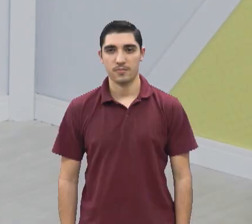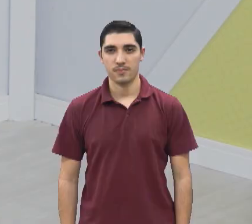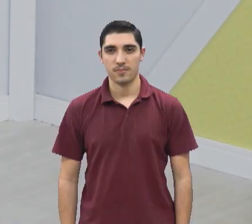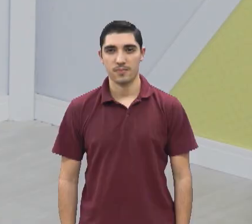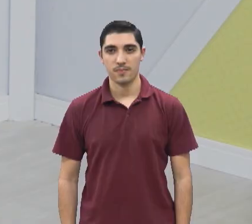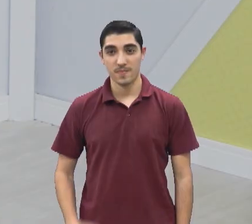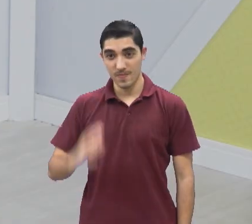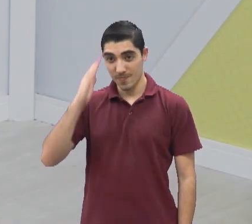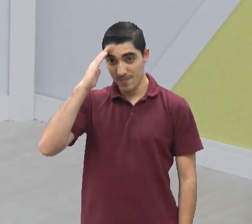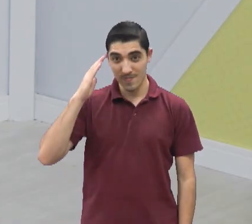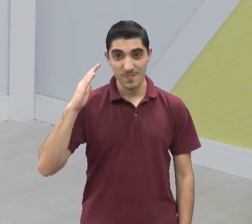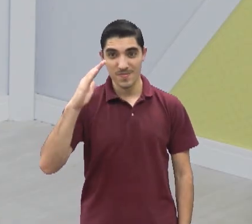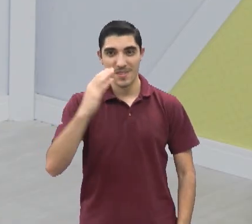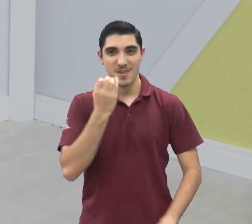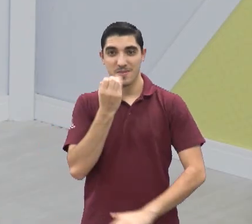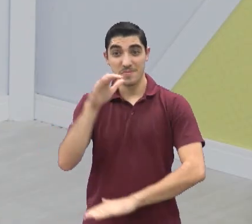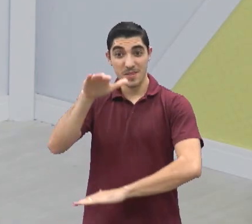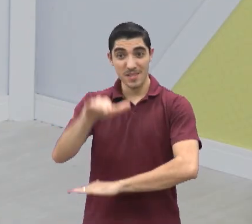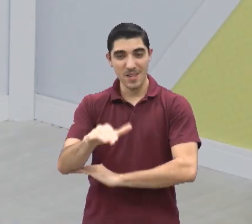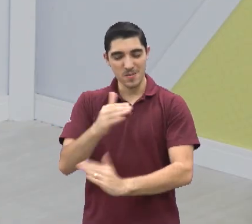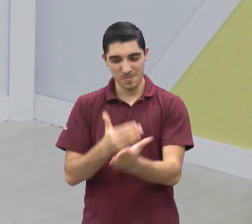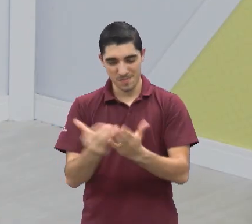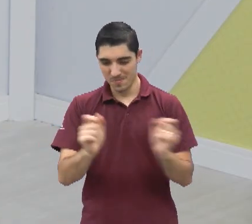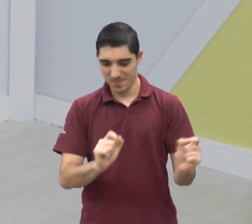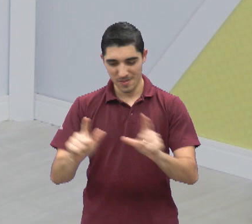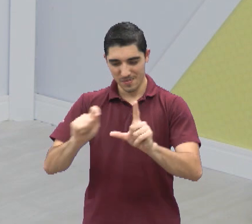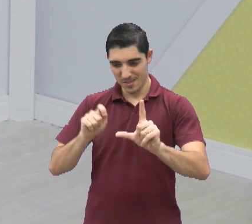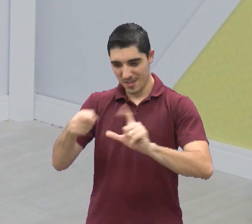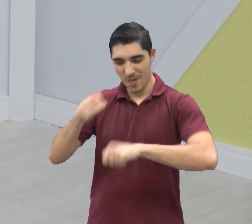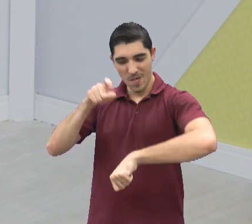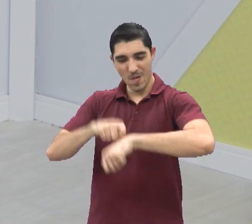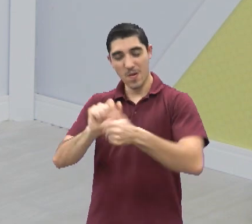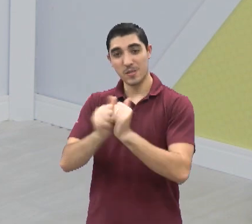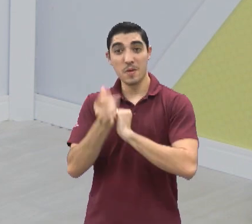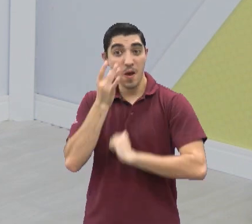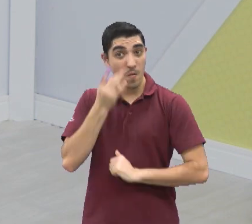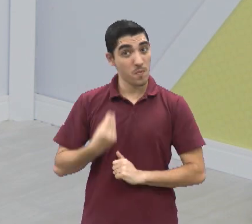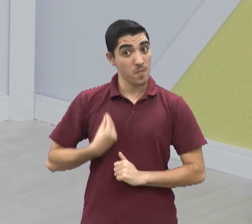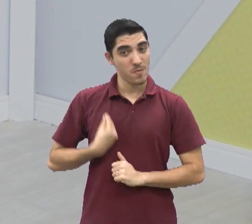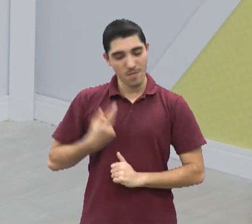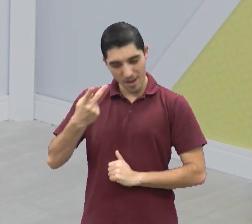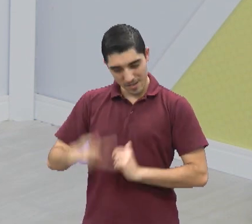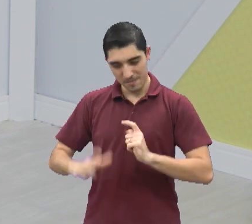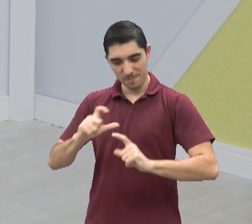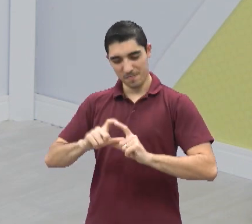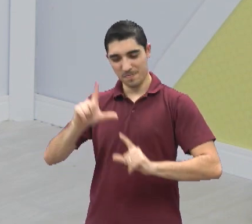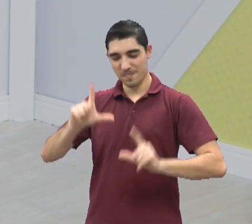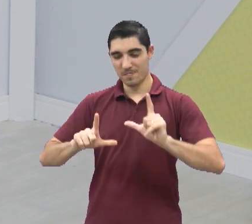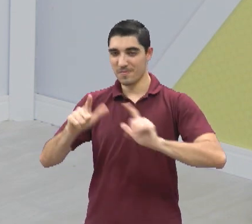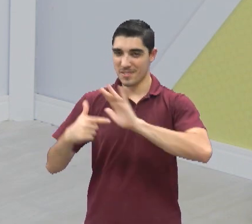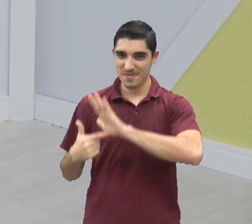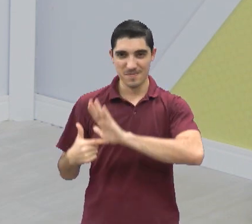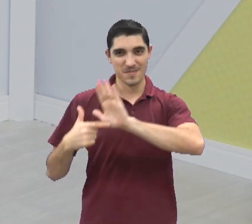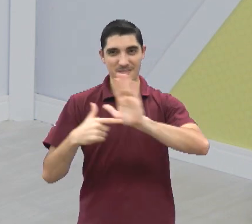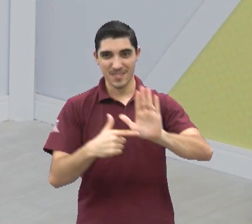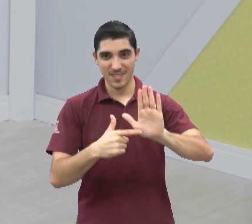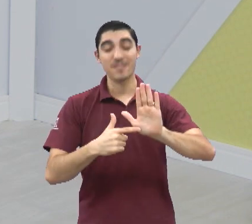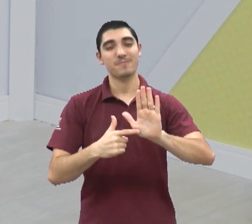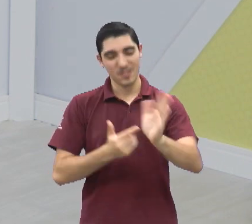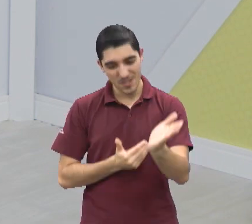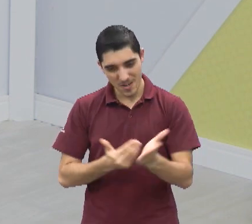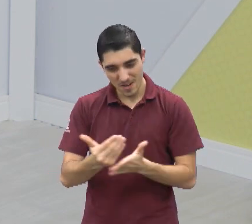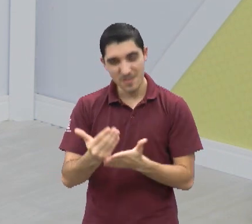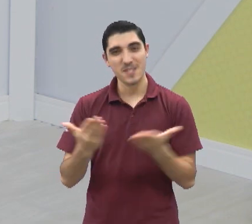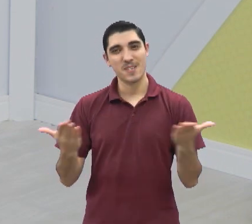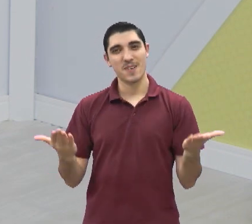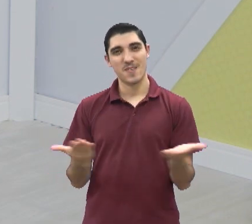Fala galera, uma boa tarde para você. Está começando ao vivaço o programa Hora do Esporte aqui na tela da TV Câmara de São José dos Campos. Estamos